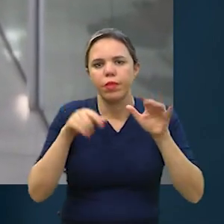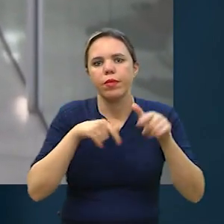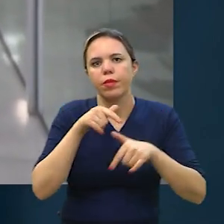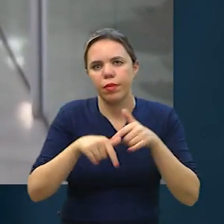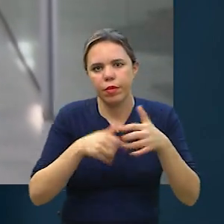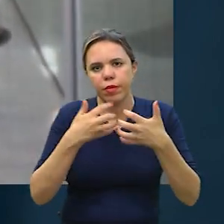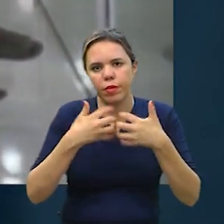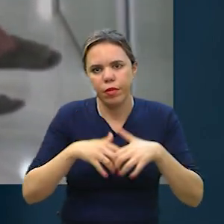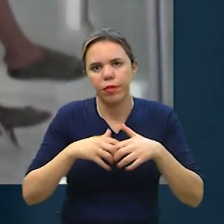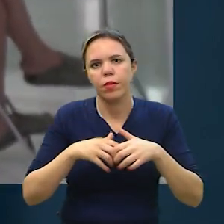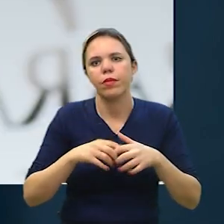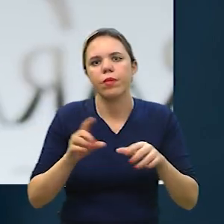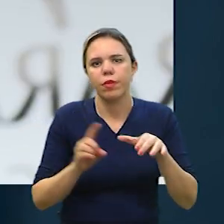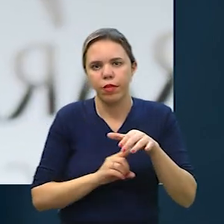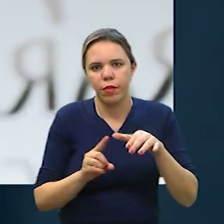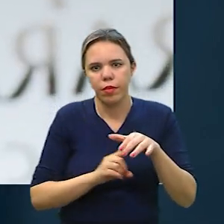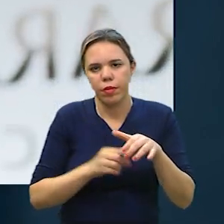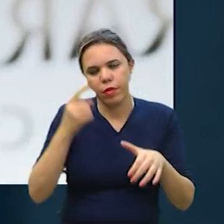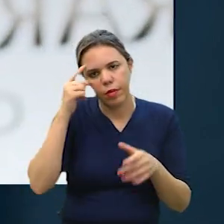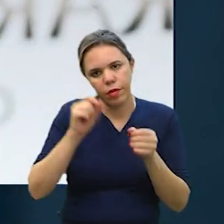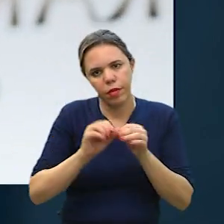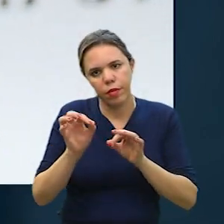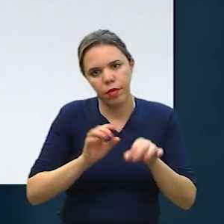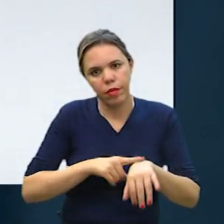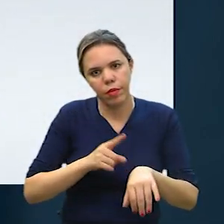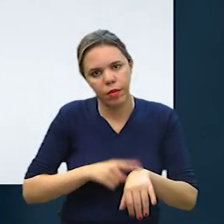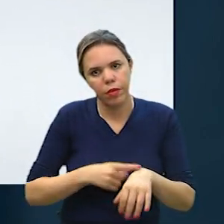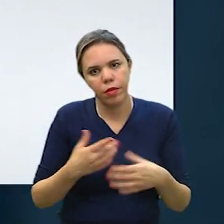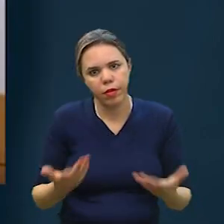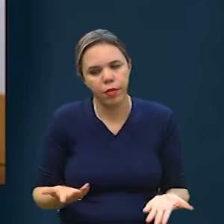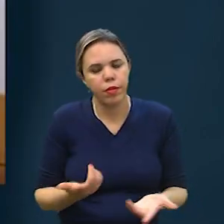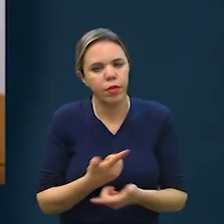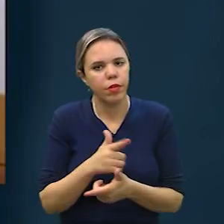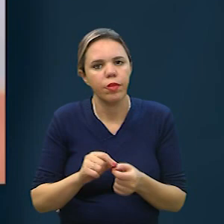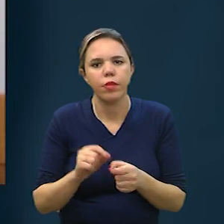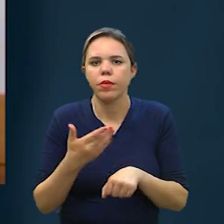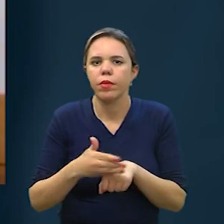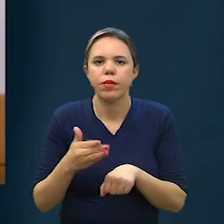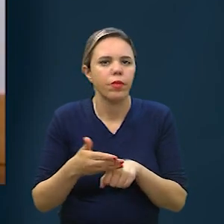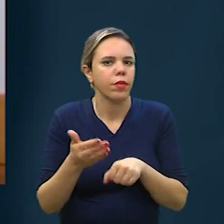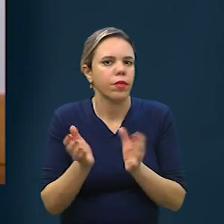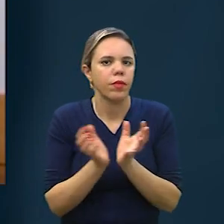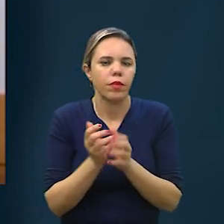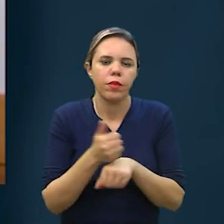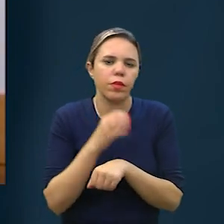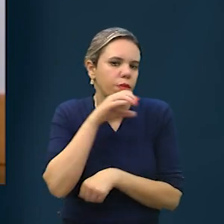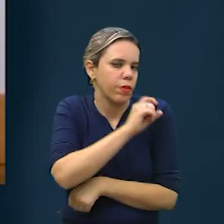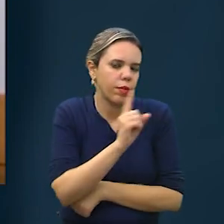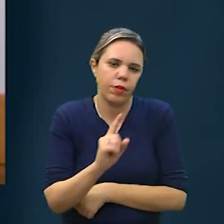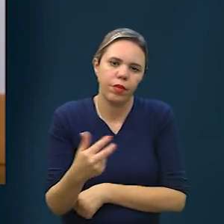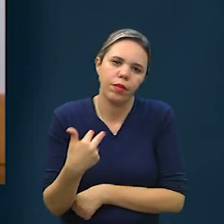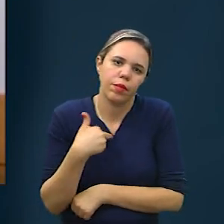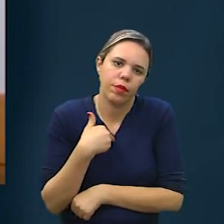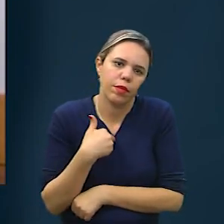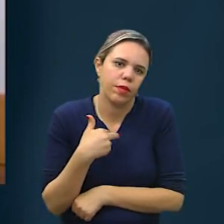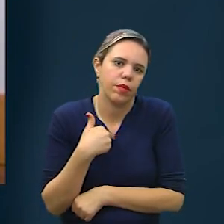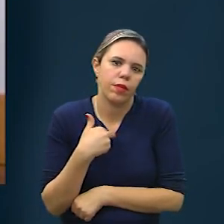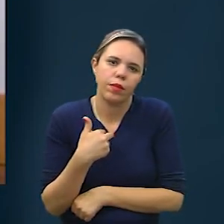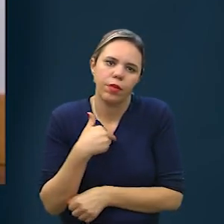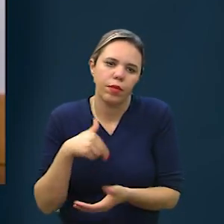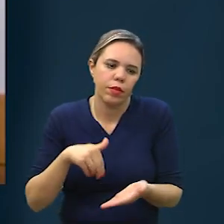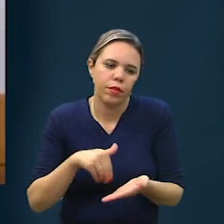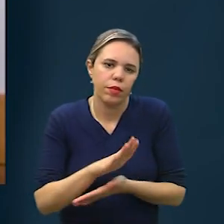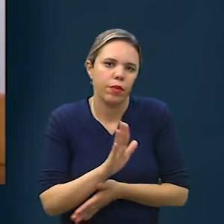ali para o cliente que tem que ser feito na hora, não tem como treinar uma equipe do dia para a noite. Então, eu não